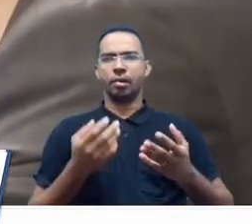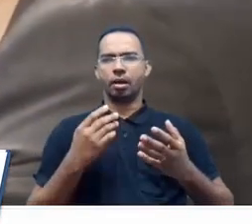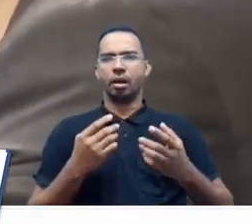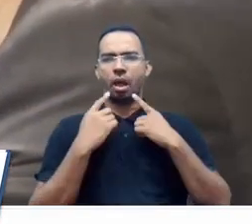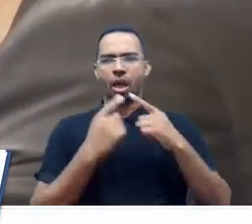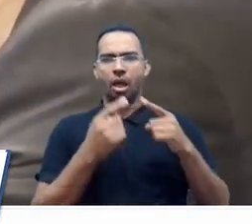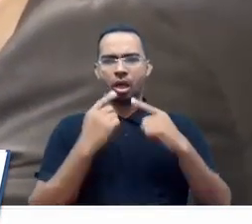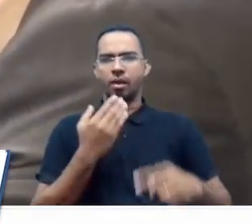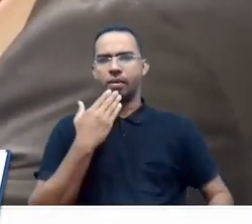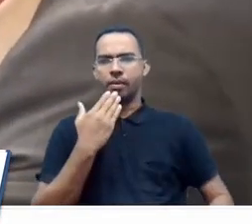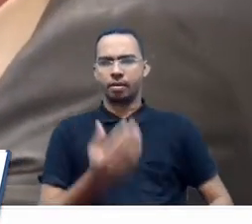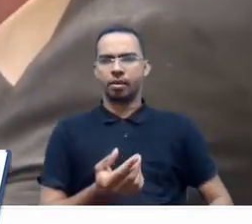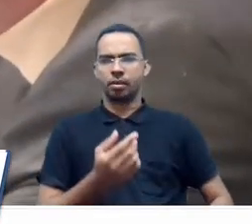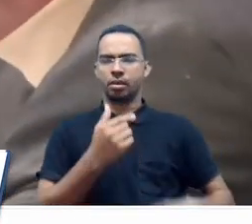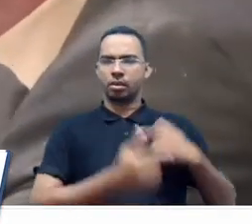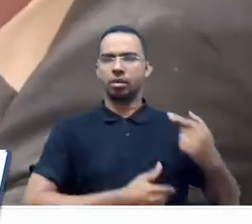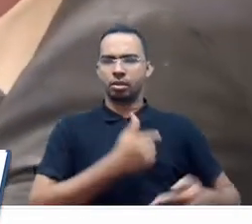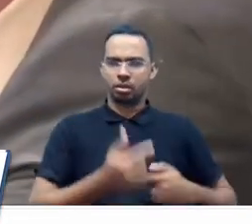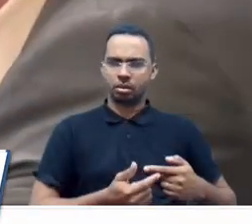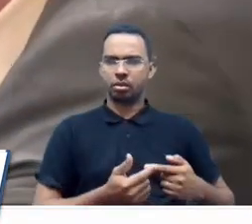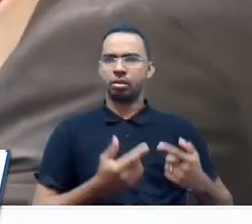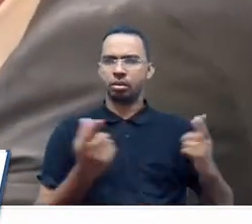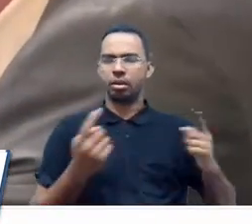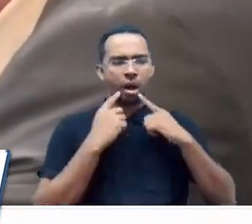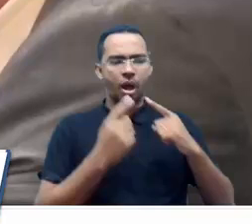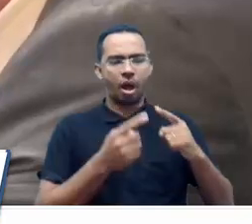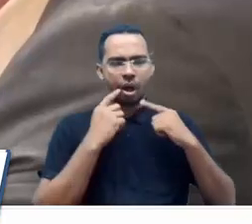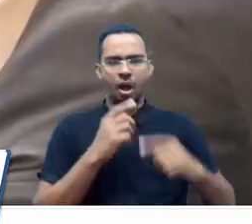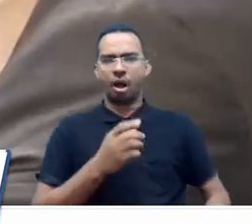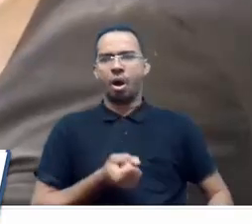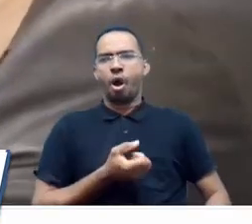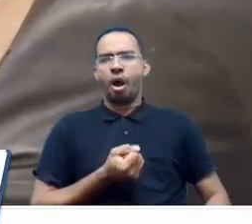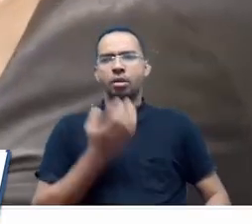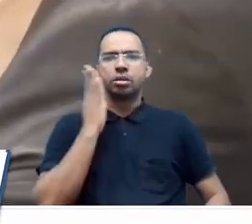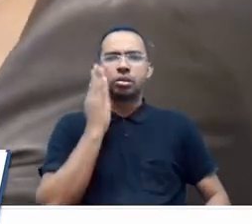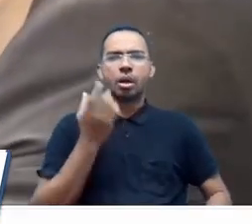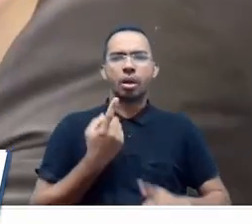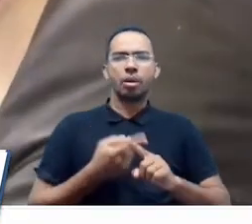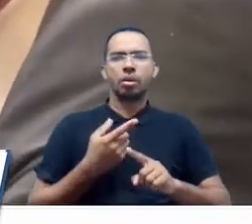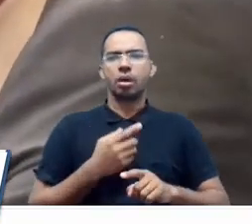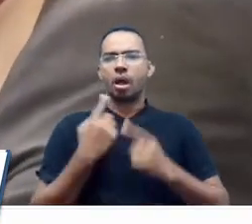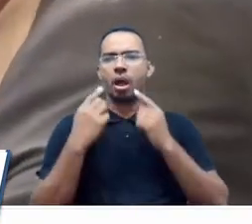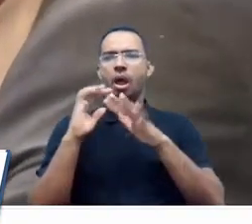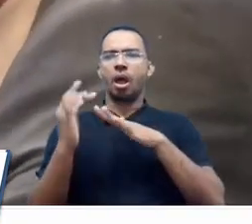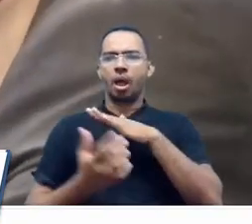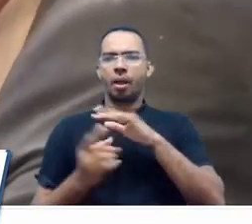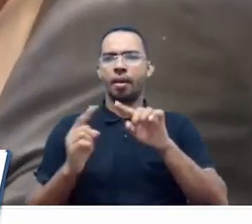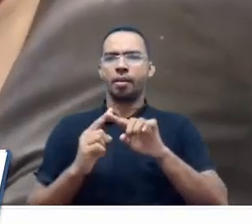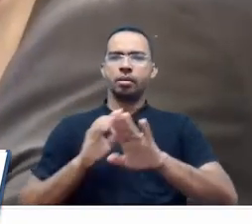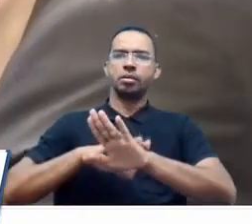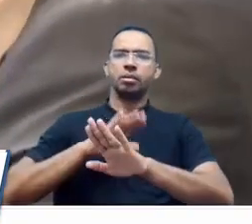mandaram pedindo emprego. Esses que reclamam são covardes, sabe por quê? Reclama nas redes sociais, mas ali